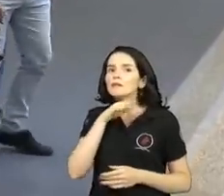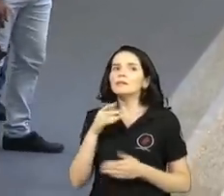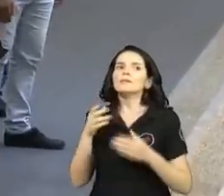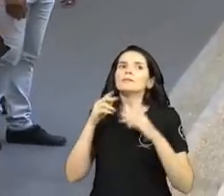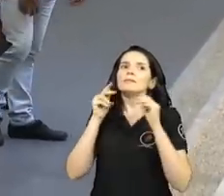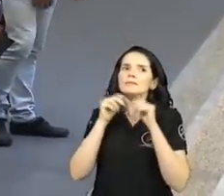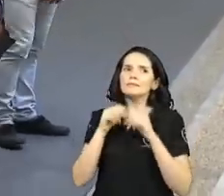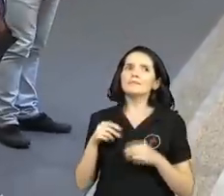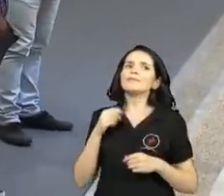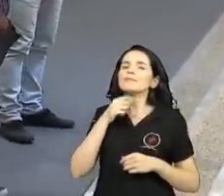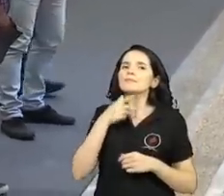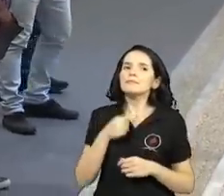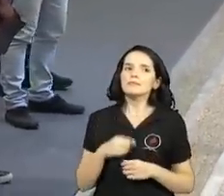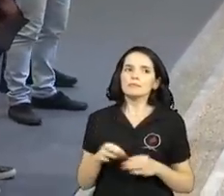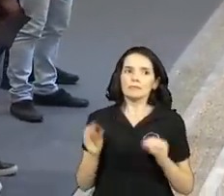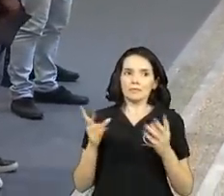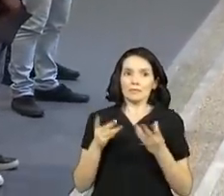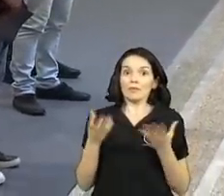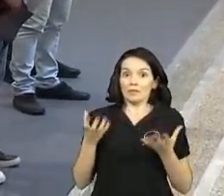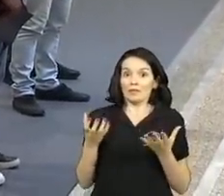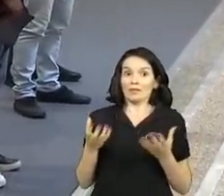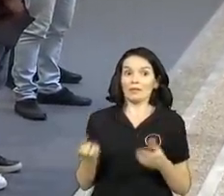Jesus? Dá um sinal com o dedo.